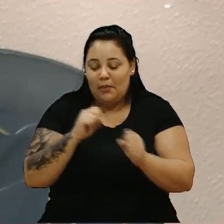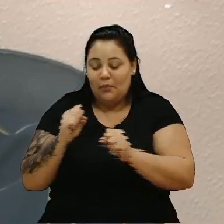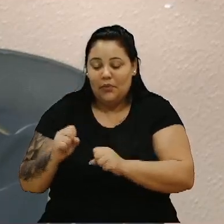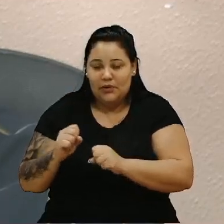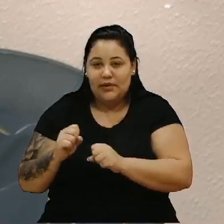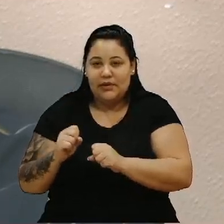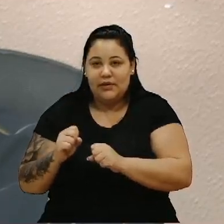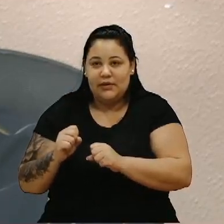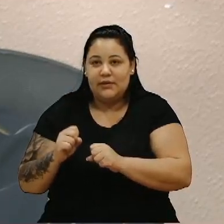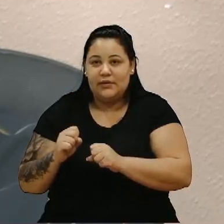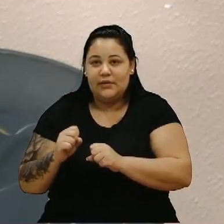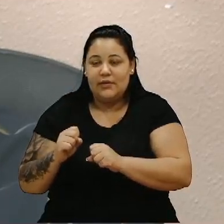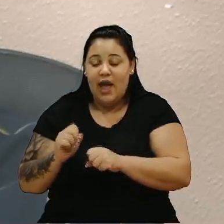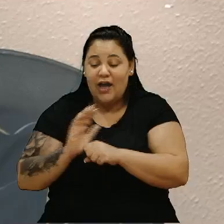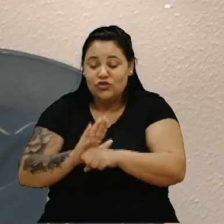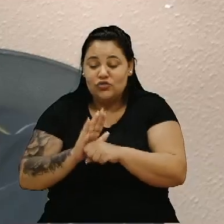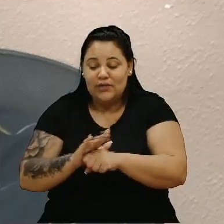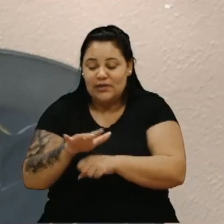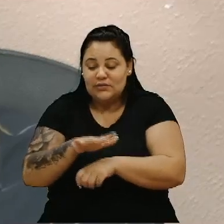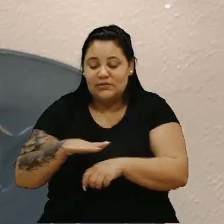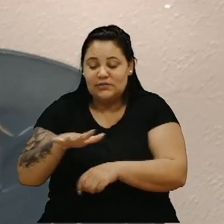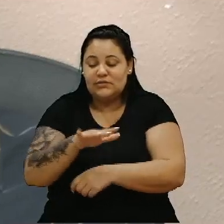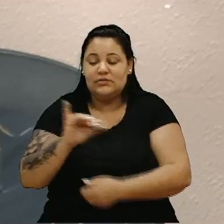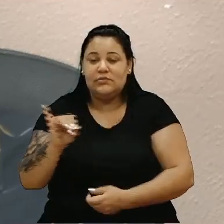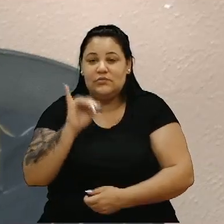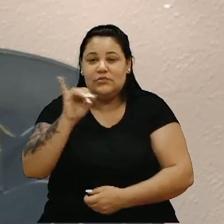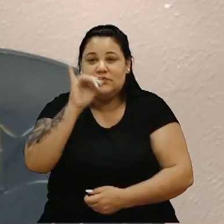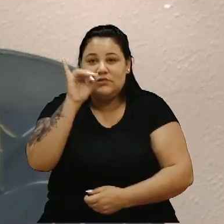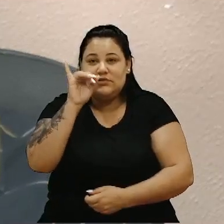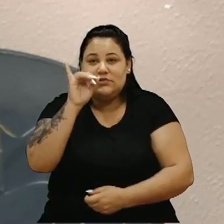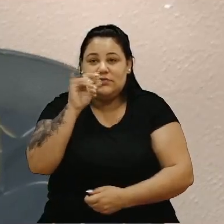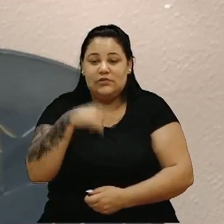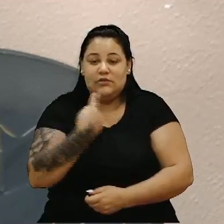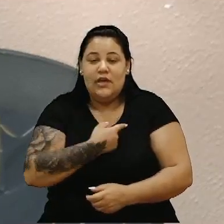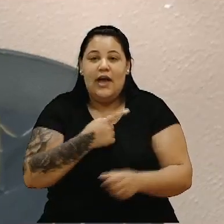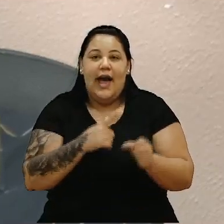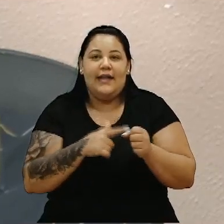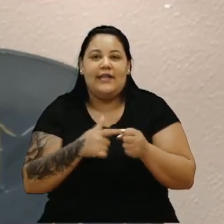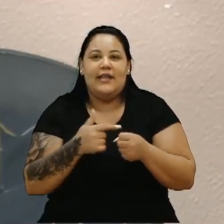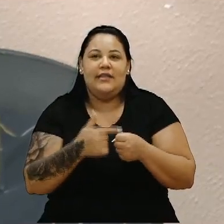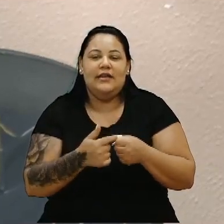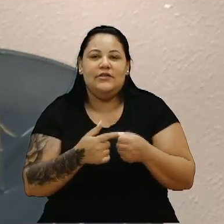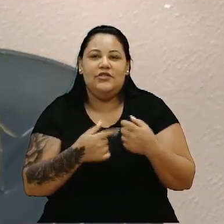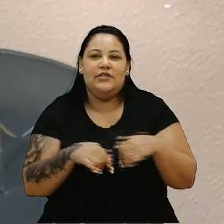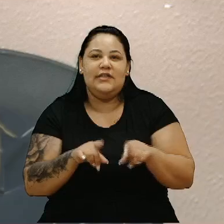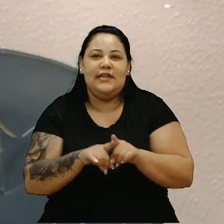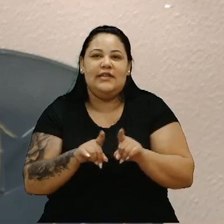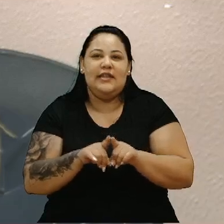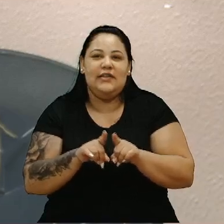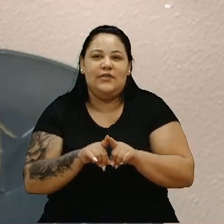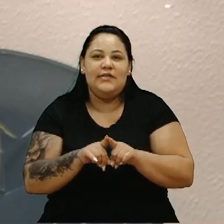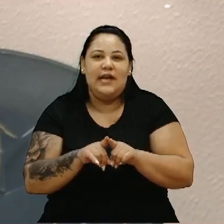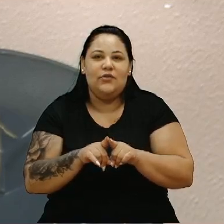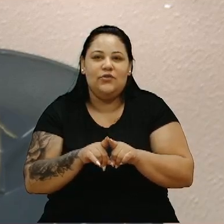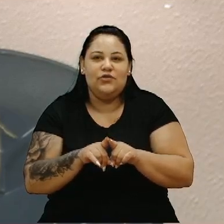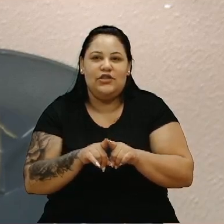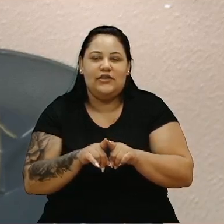tão importante na nossa cidade em relação a algumas coisas, né? Para que a gente consiga dar